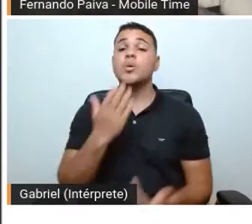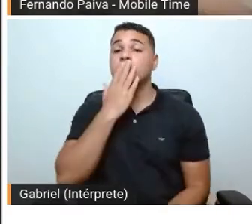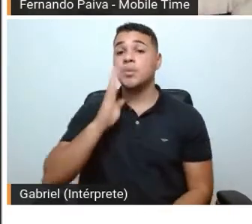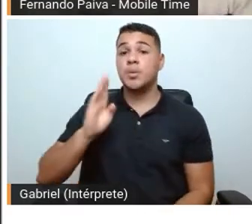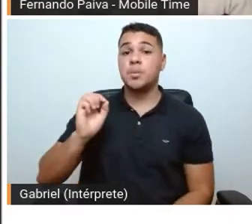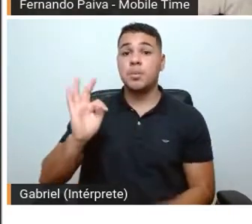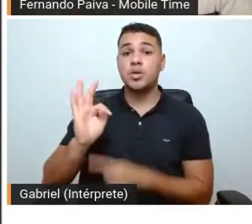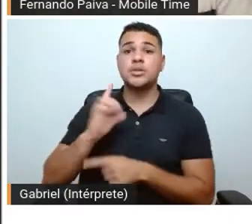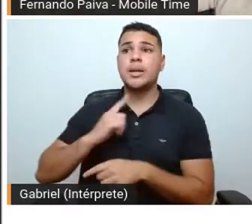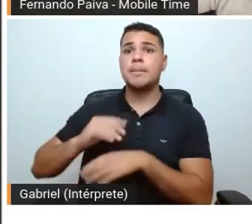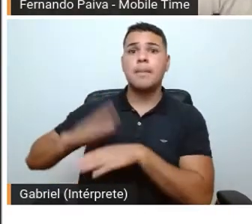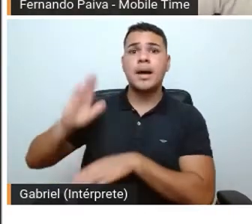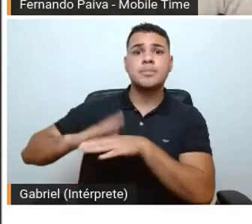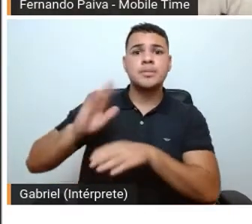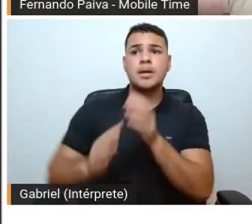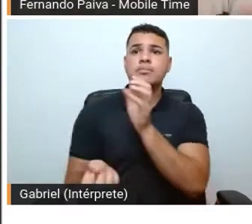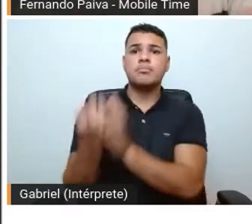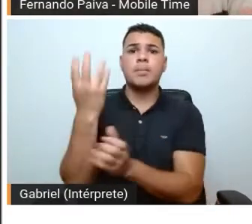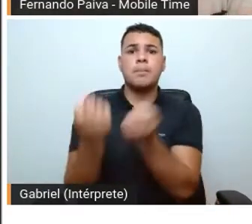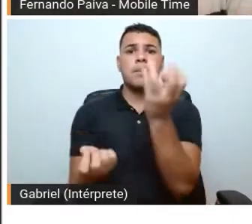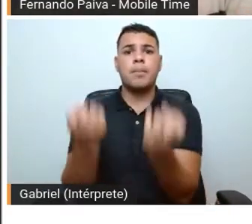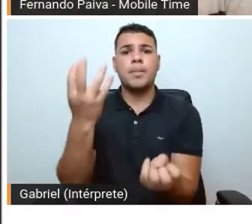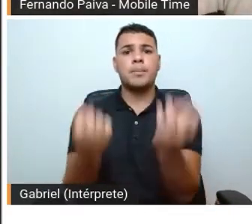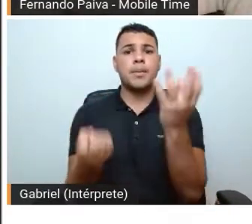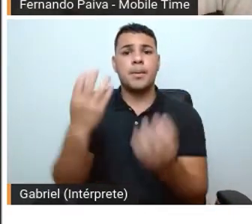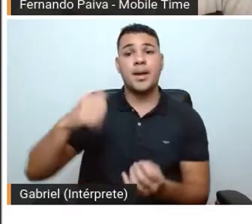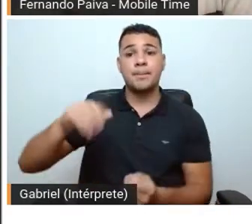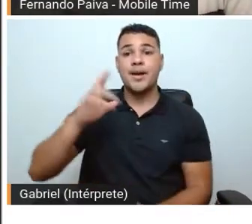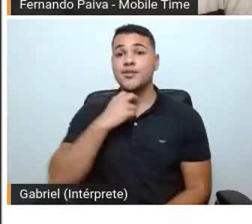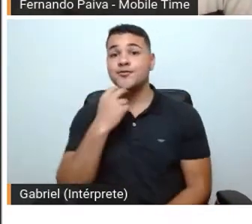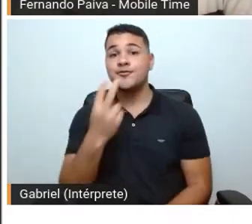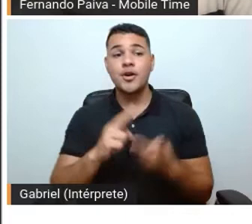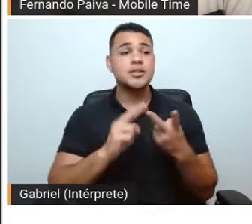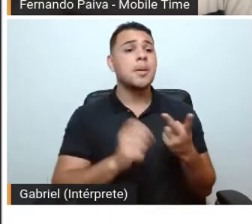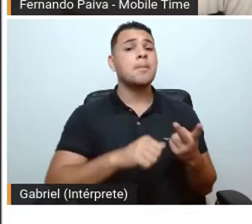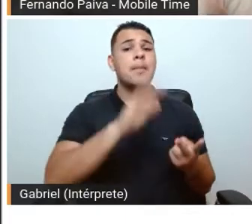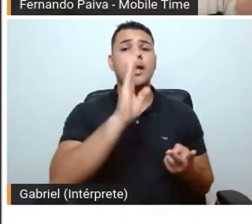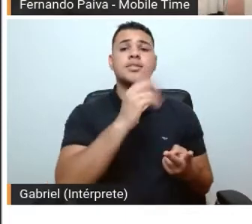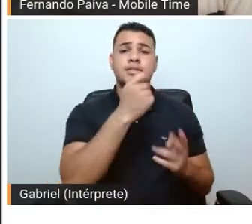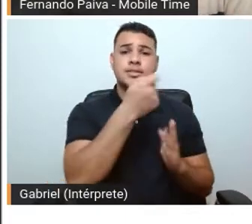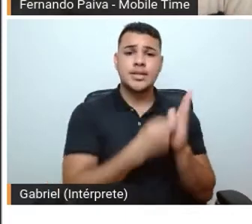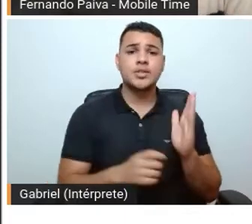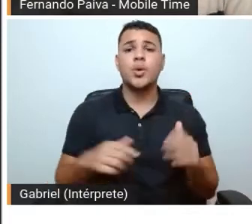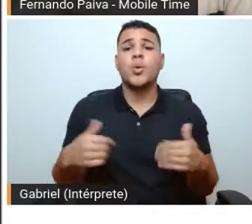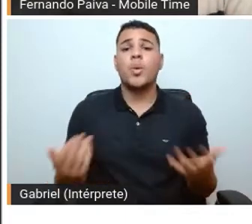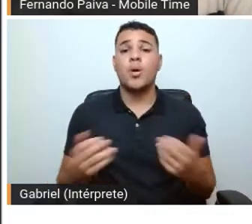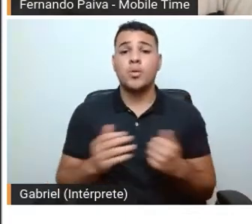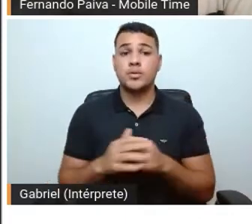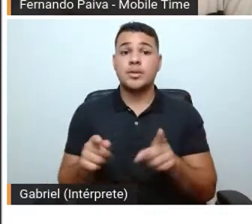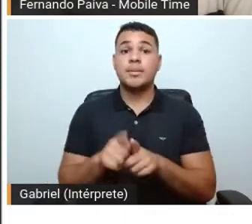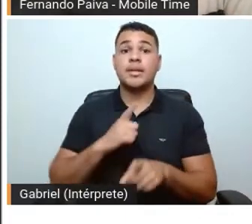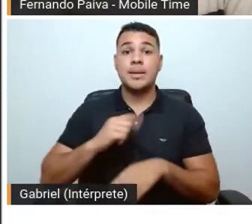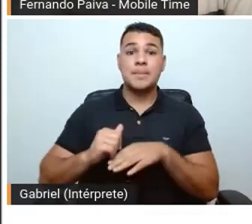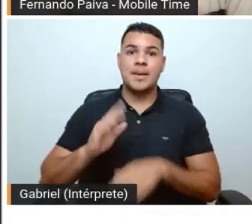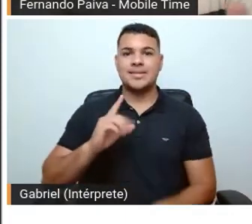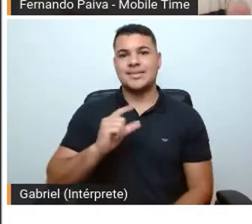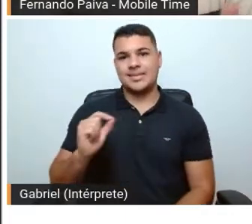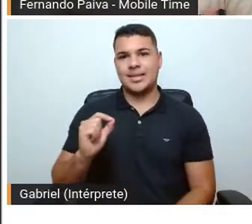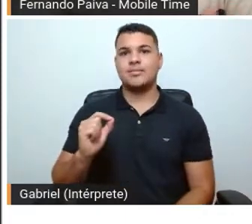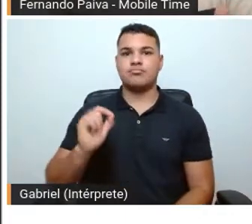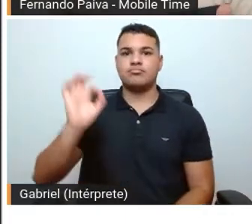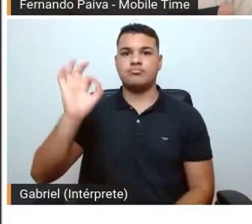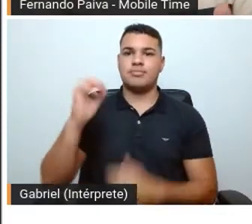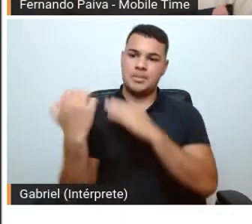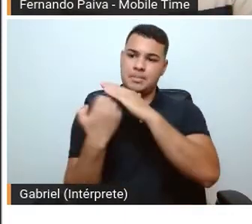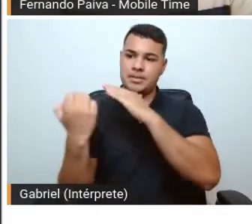potes de texto both The Voice enfim tem um monte de informação legal é muito de número serpentes em empresas que participam todo Lu e